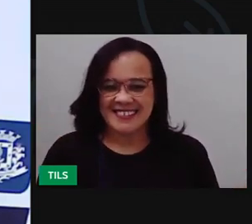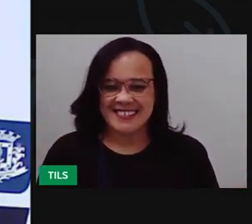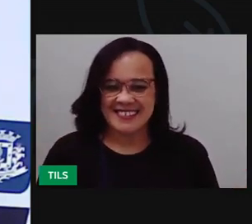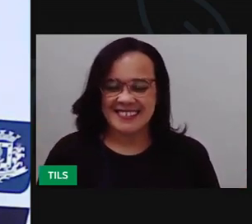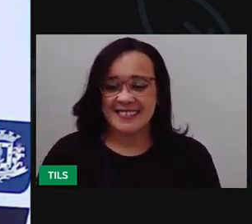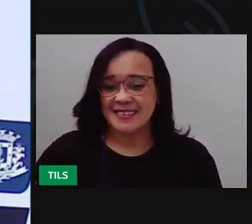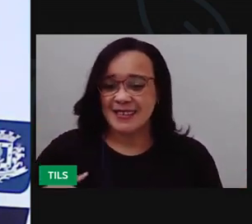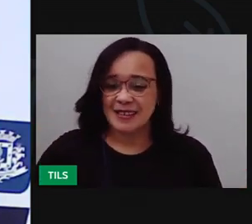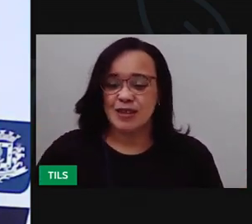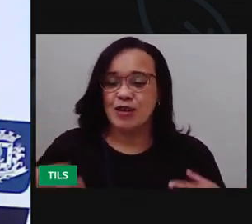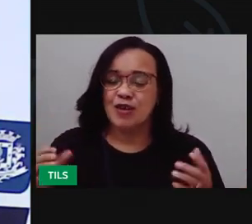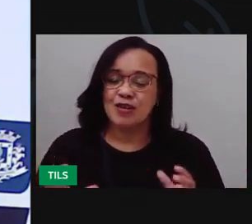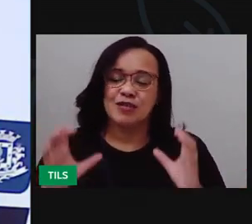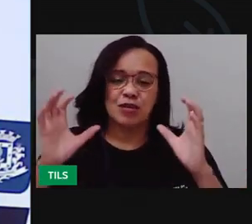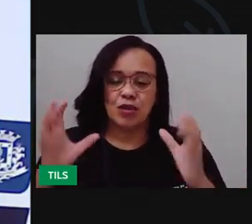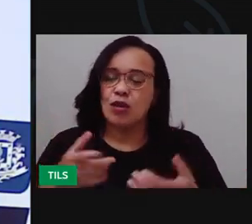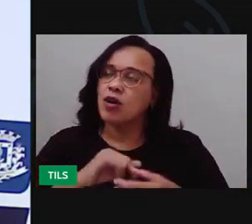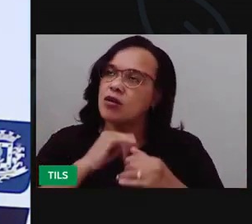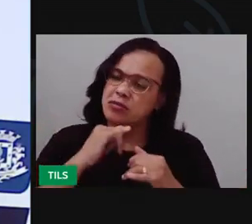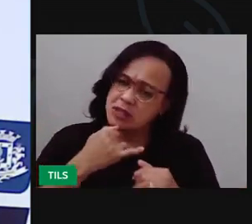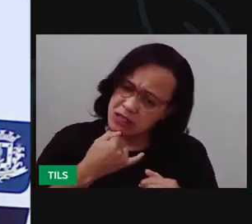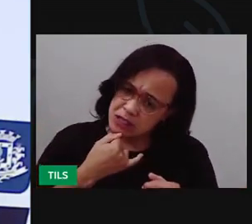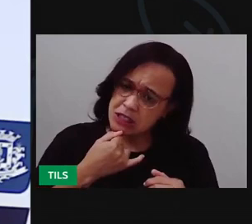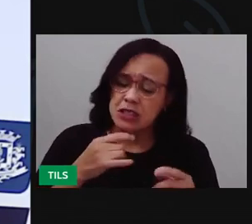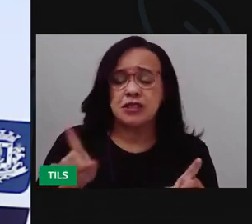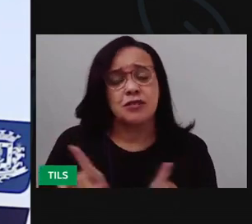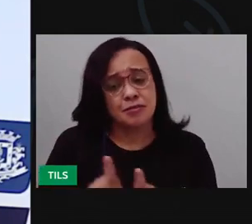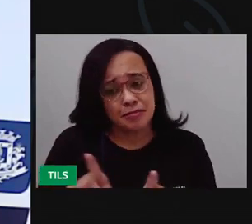Gosto de colo quando estou triste